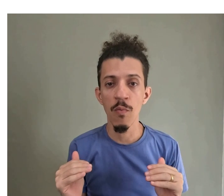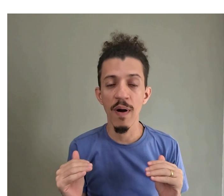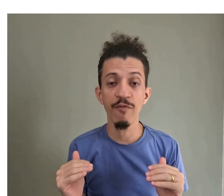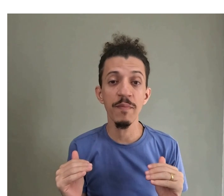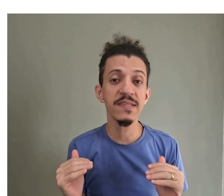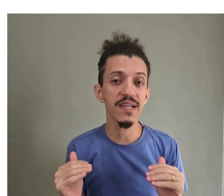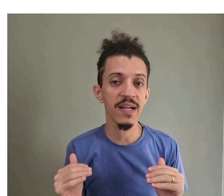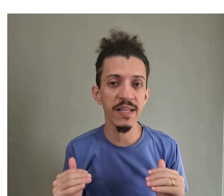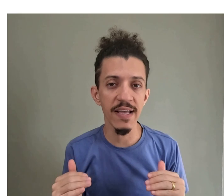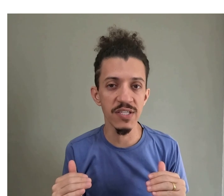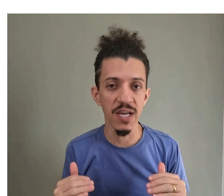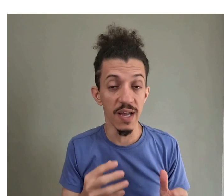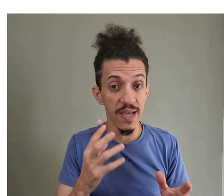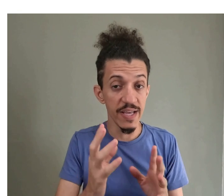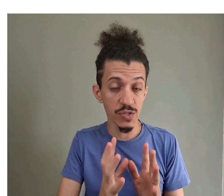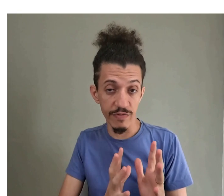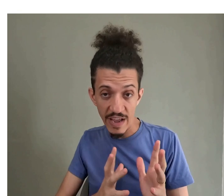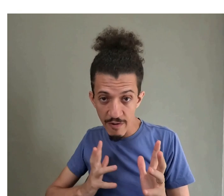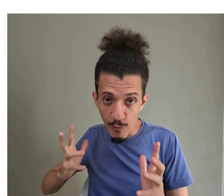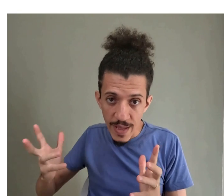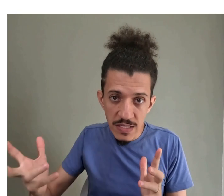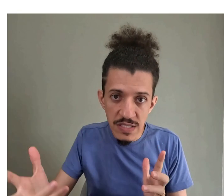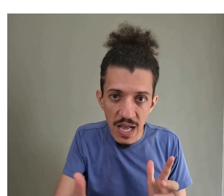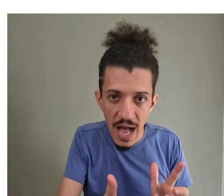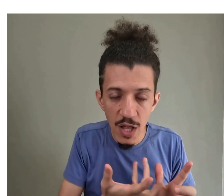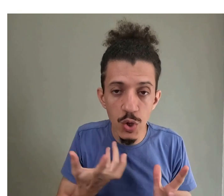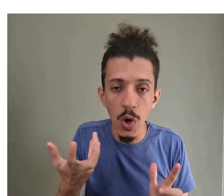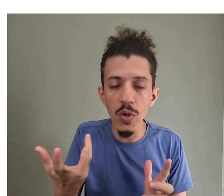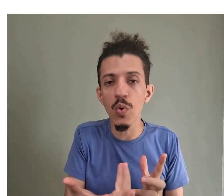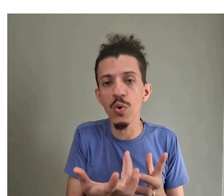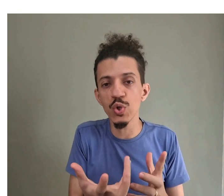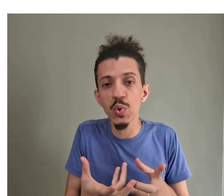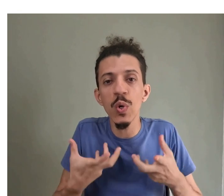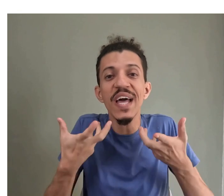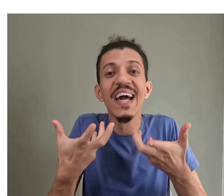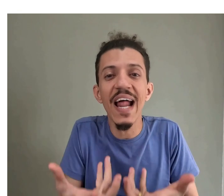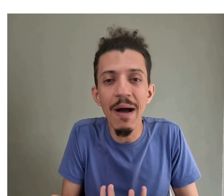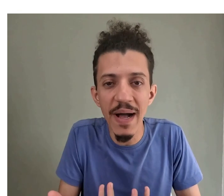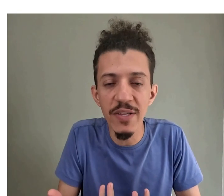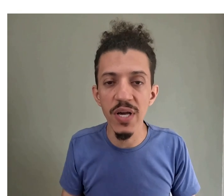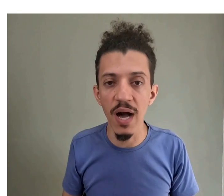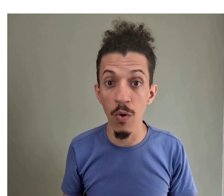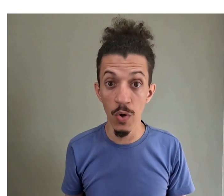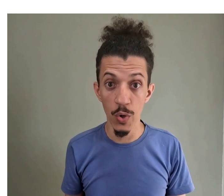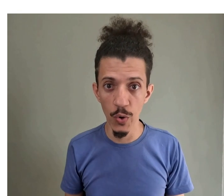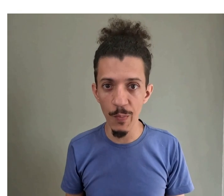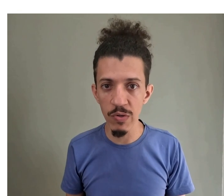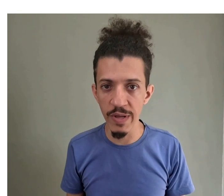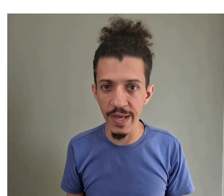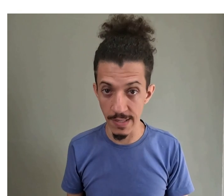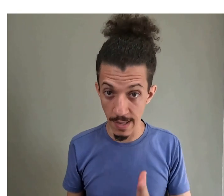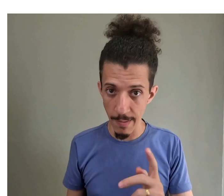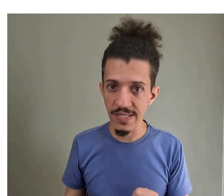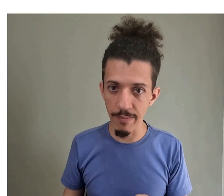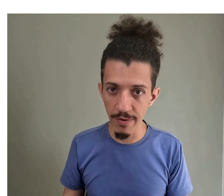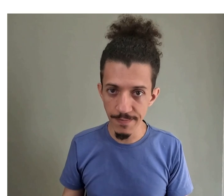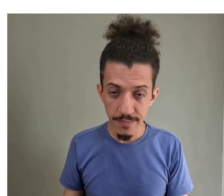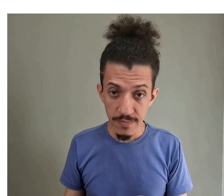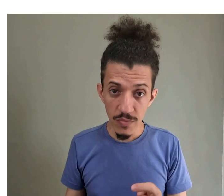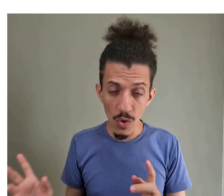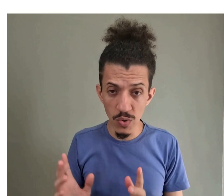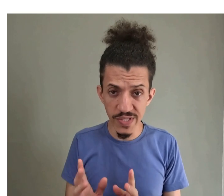com uma forma estratégica, e isso vai influenciar todo o conjunto gramatical do português.